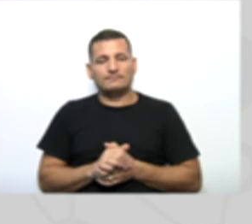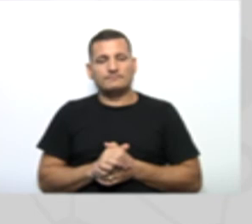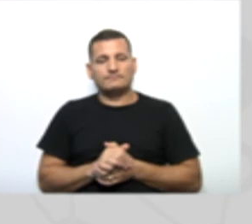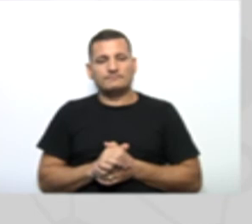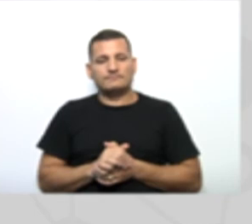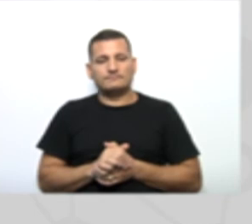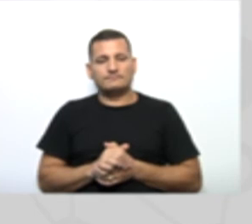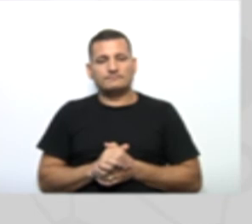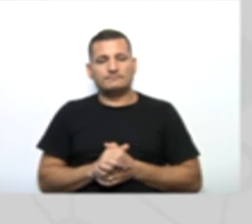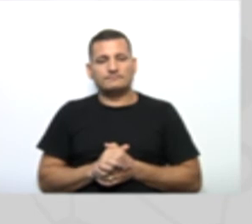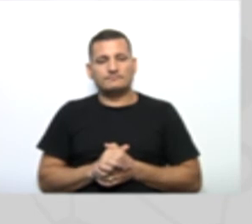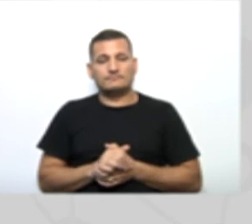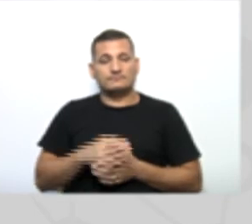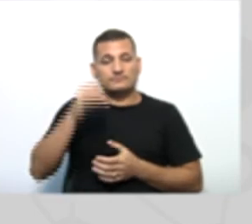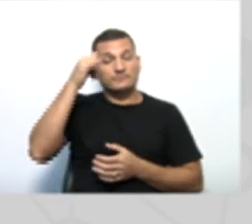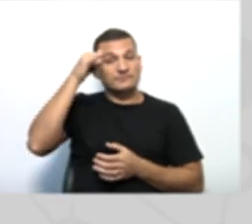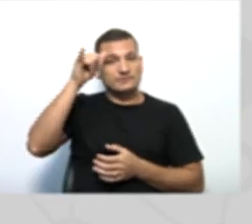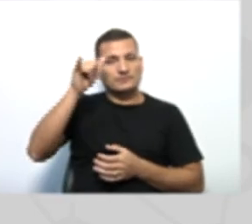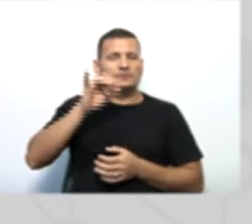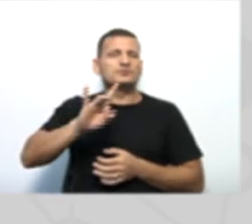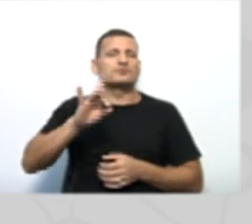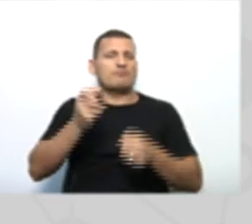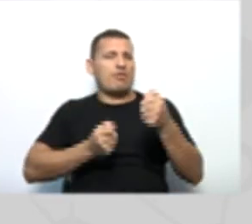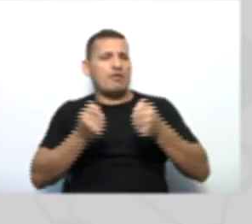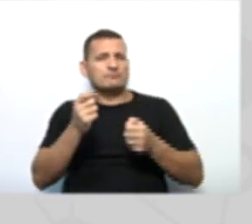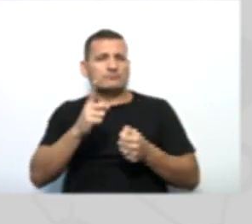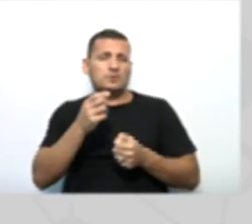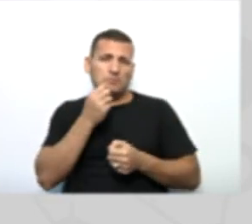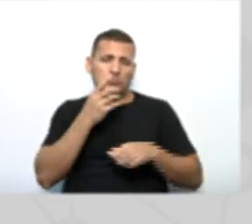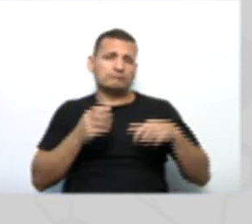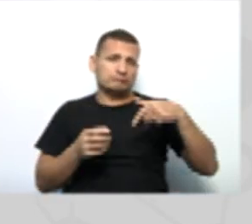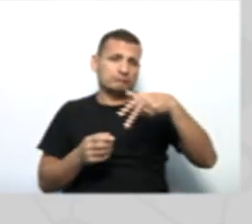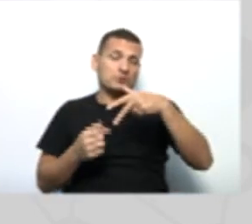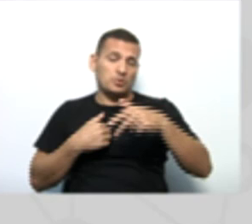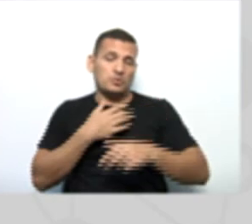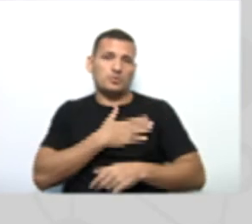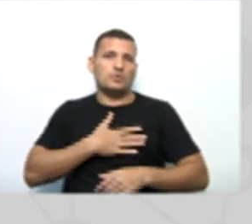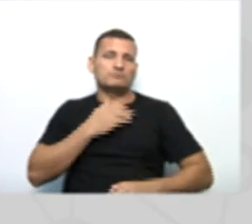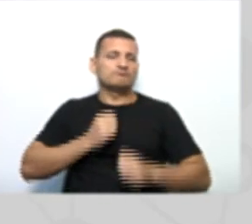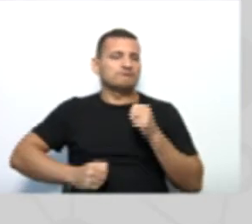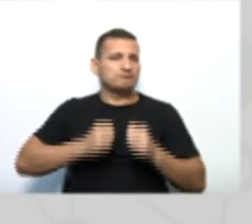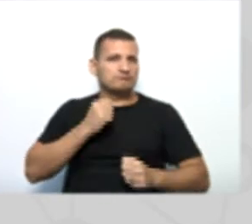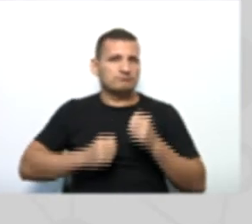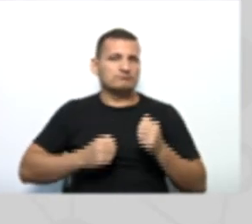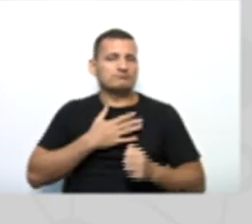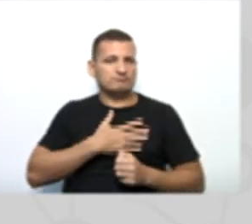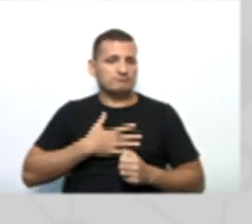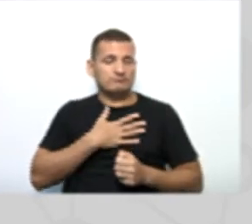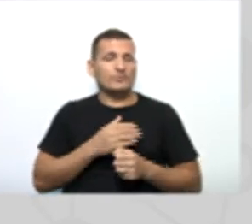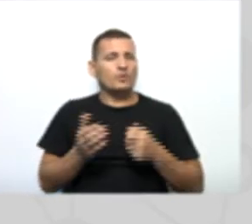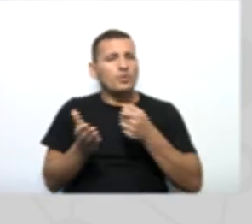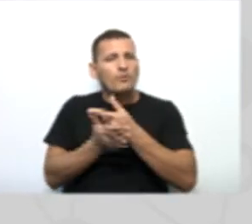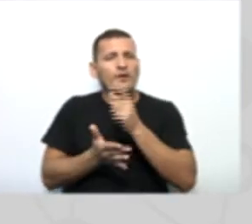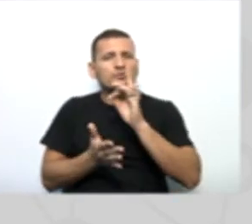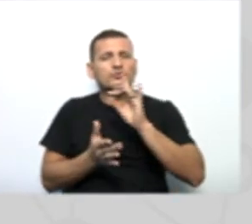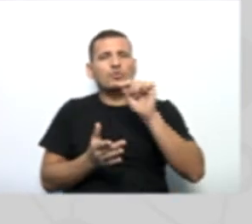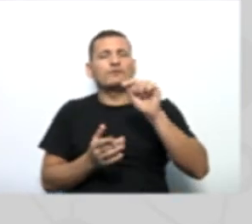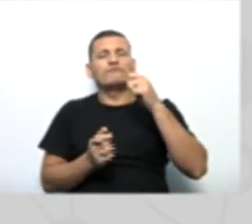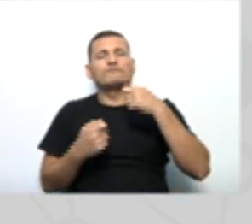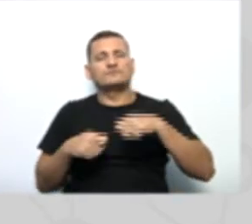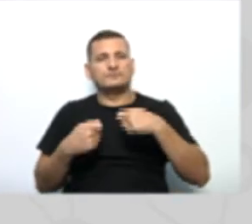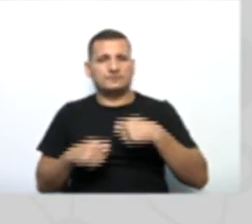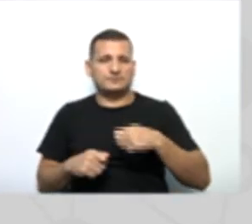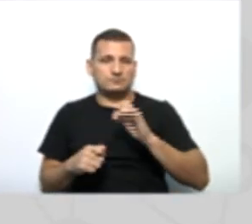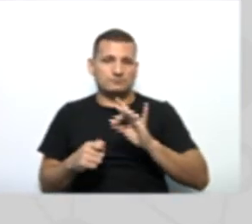tá? Evite andar apenas de carro. Ó, uma caminhada é sempre boa. Eu sou corredor, tá? Compre apenas o necessário, tá?